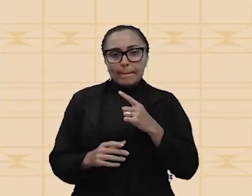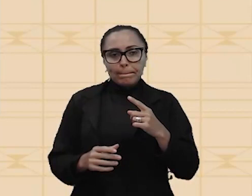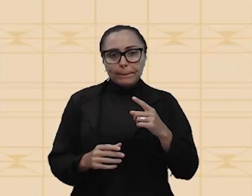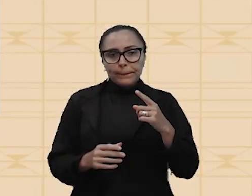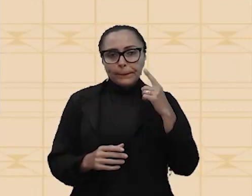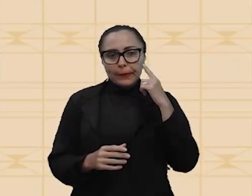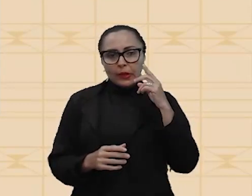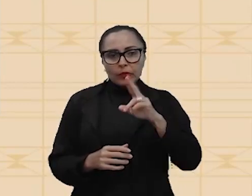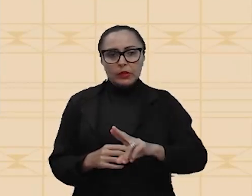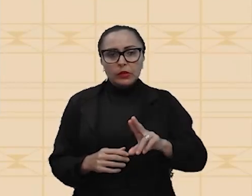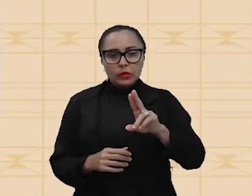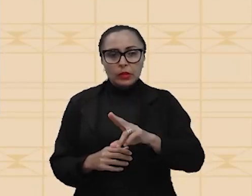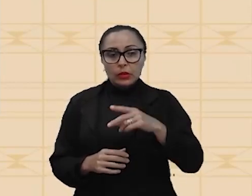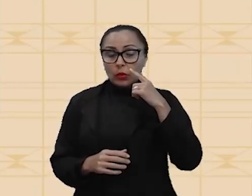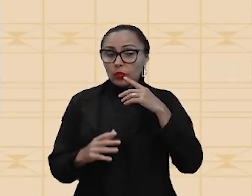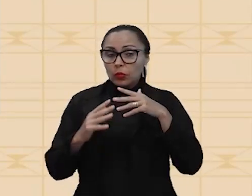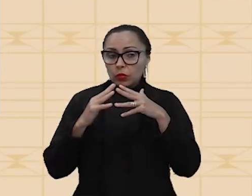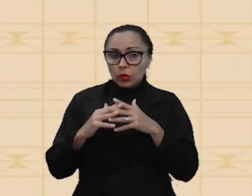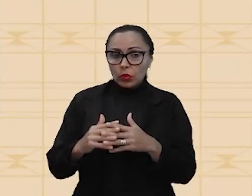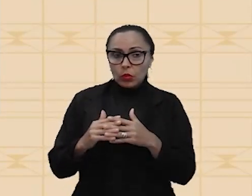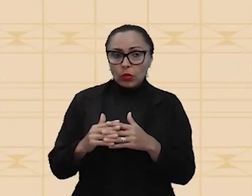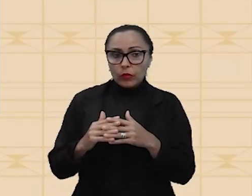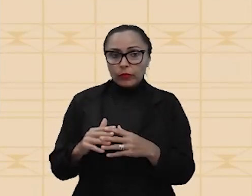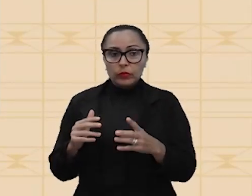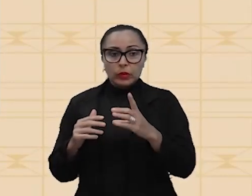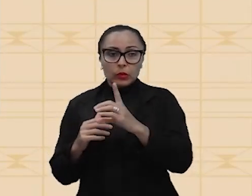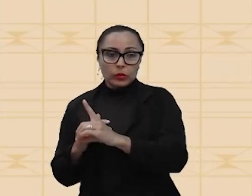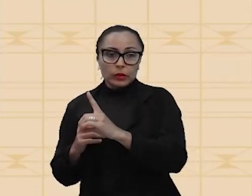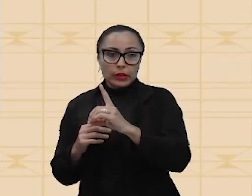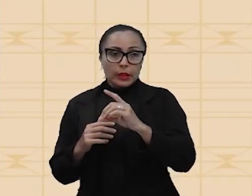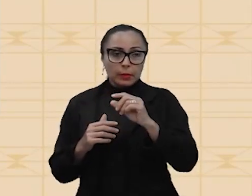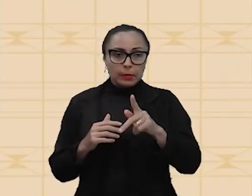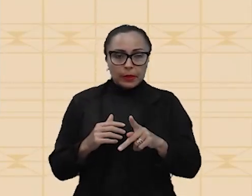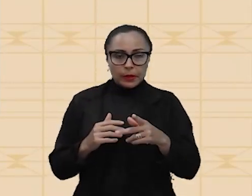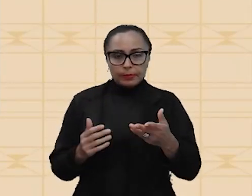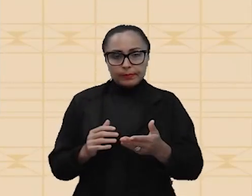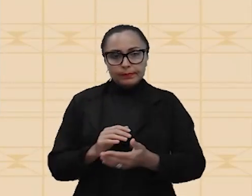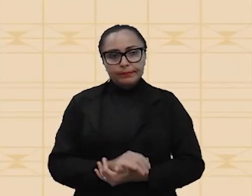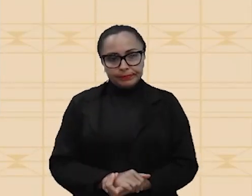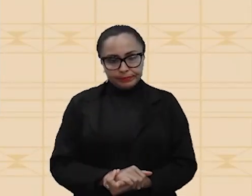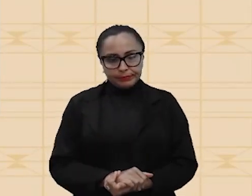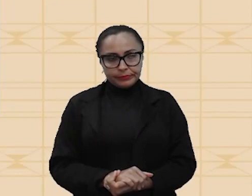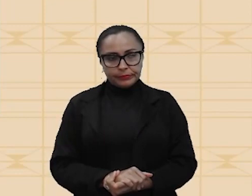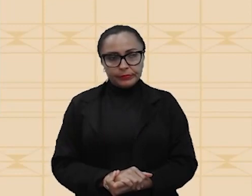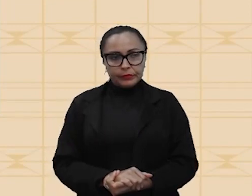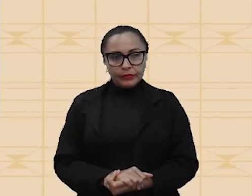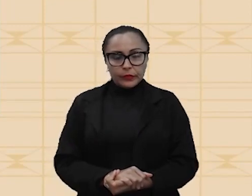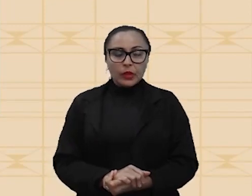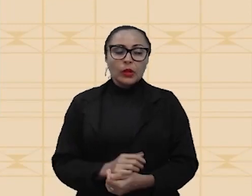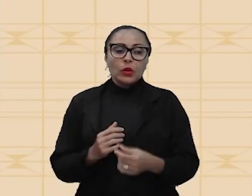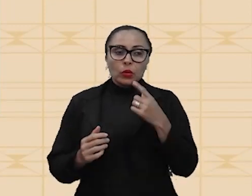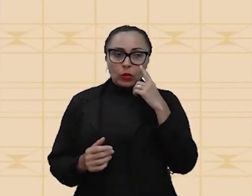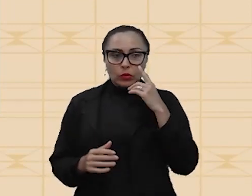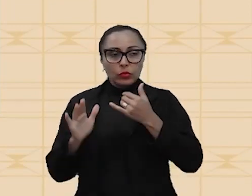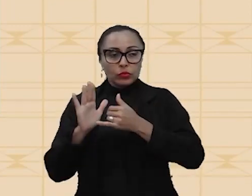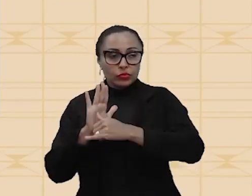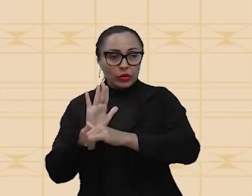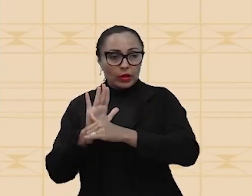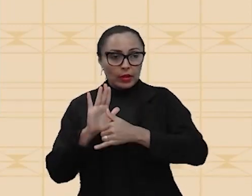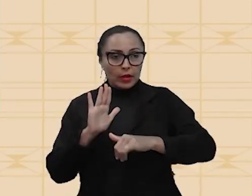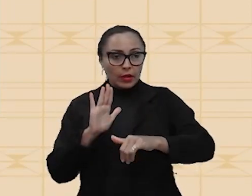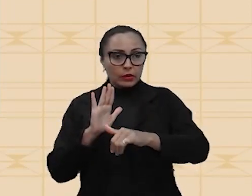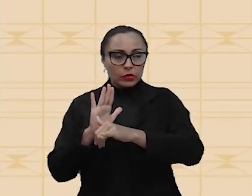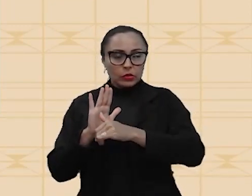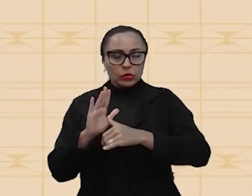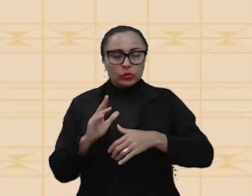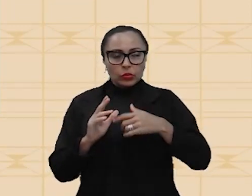não confunda força eletromotriz com a letrinha U, que é a DDP. Quando o gerador ele é ideal, esses valores são iguais